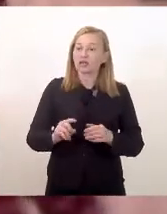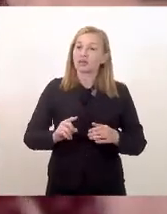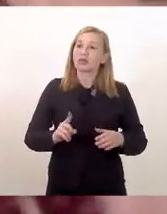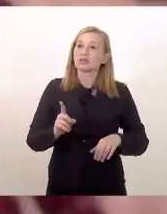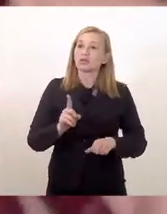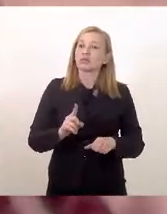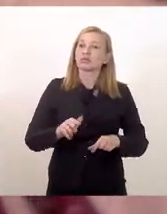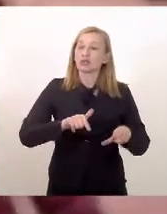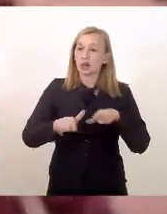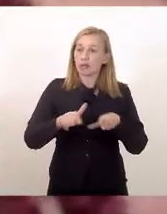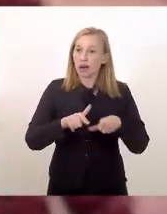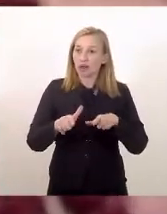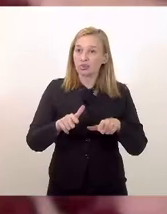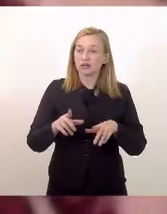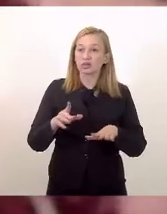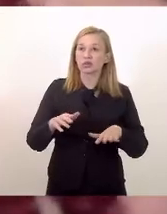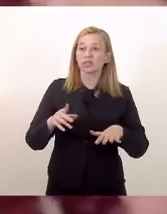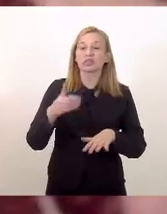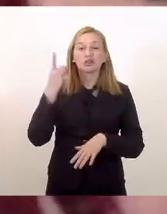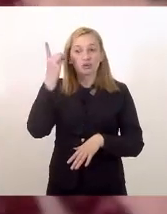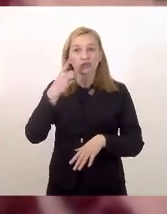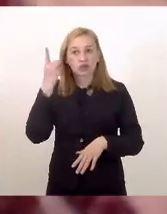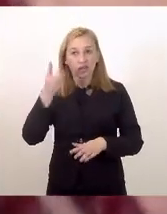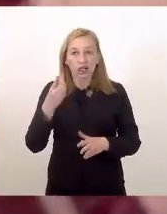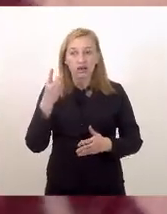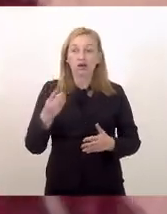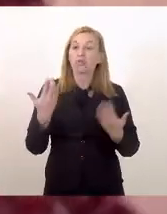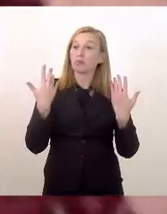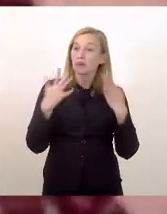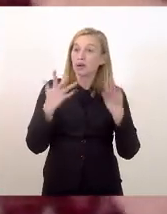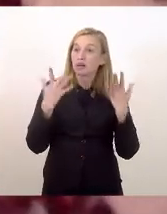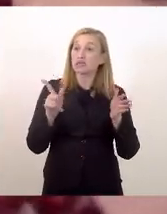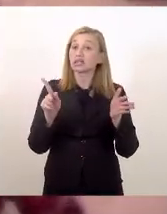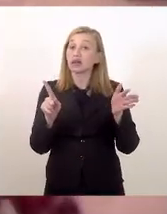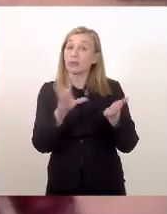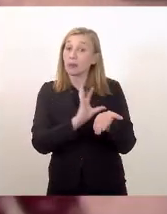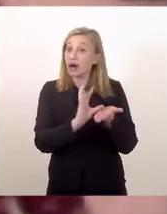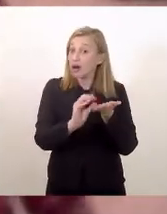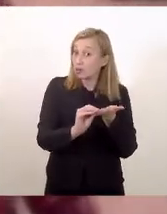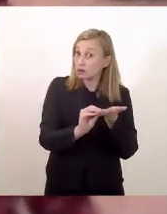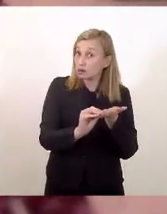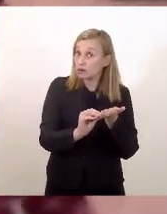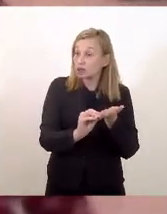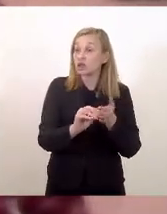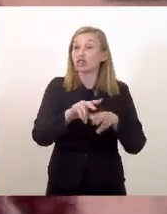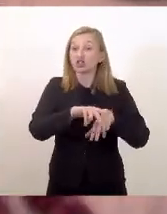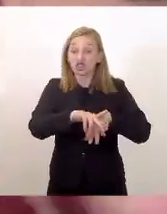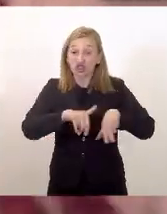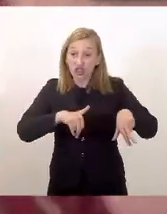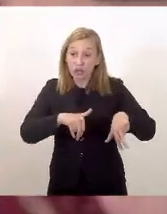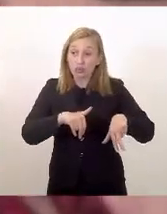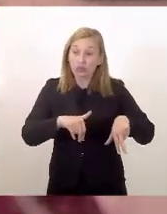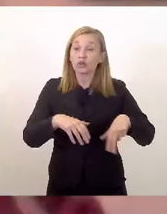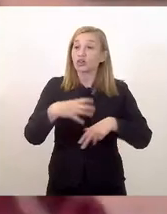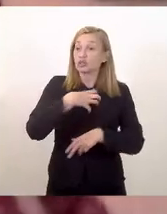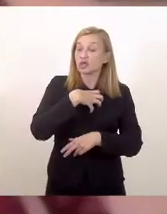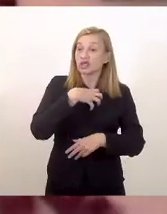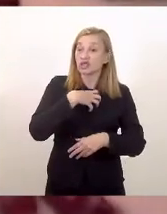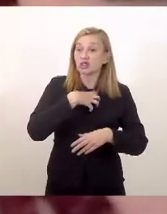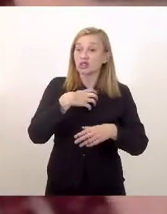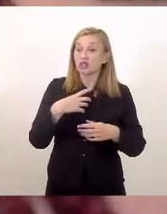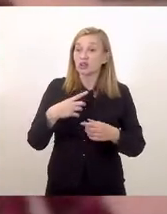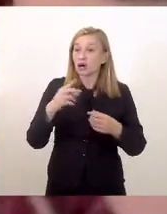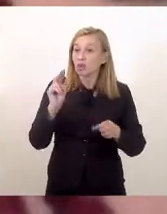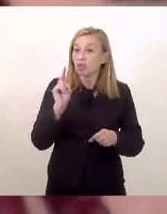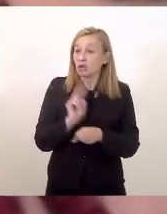atuação parlamentar, principalmente privilegiando a pauta de gênero, no sentido de que a defesa da vida